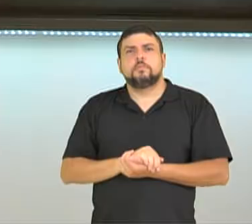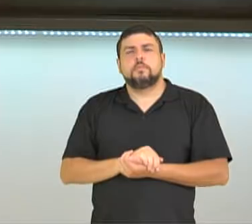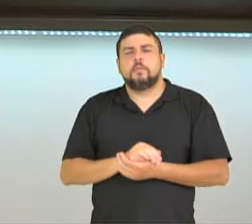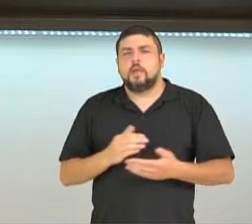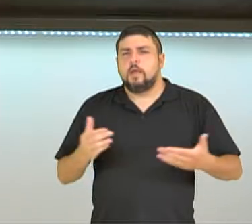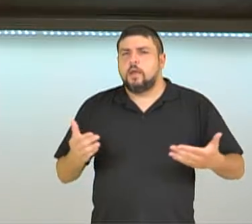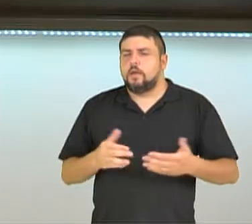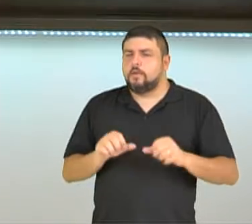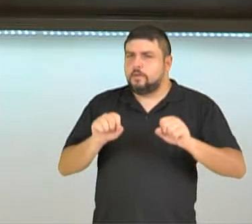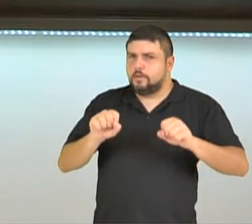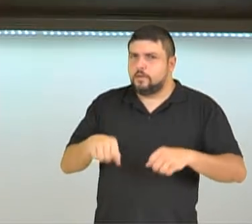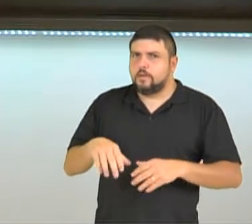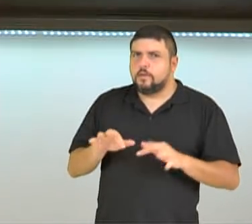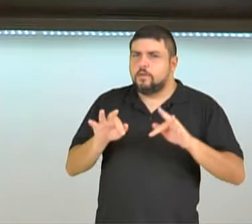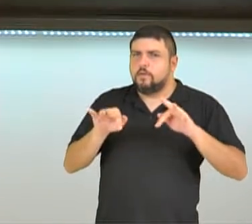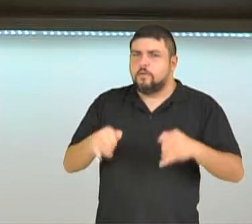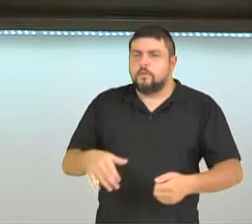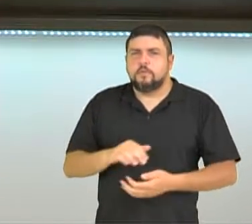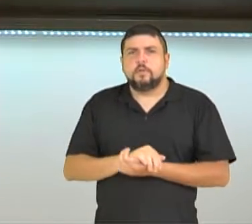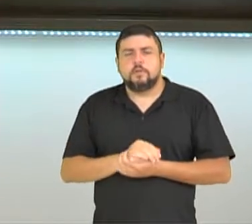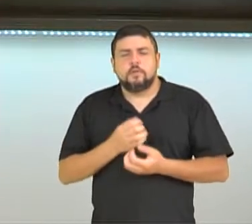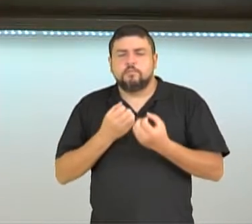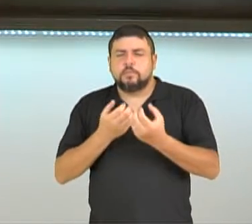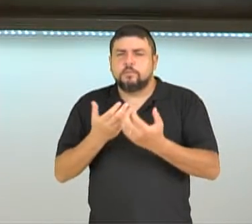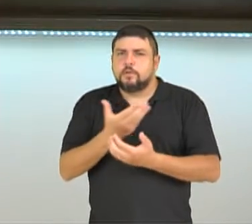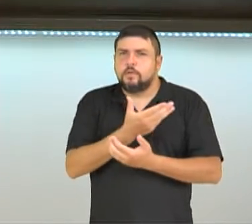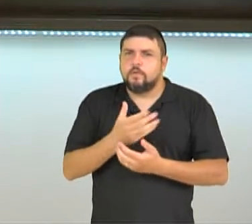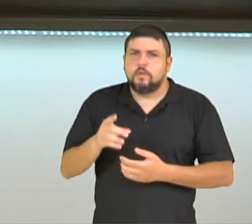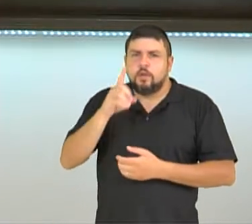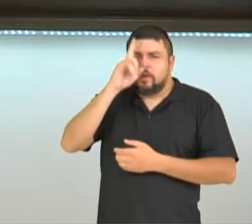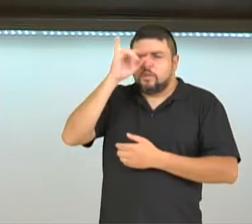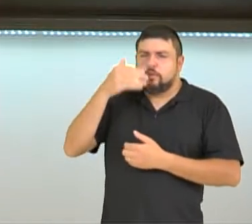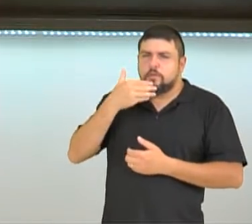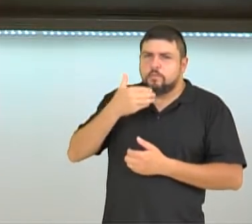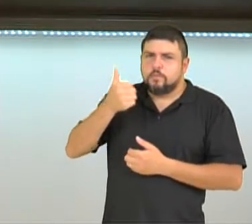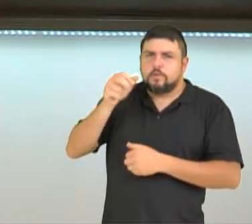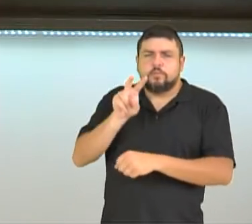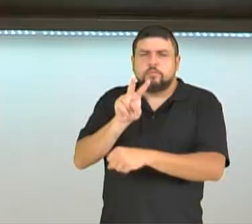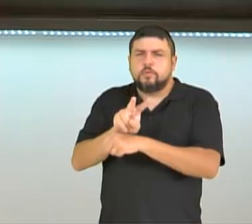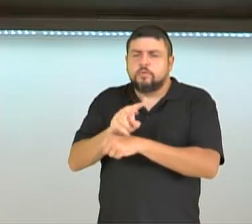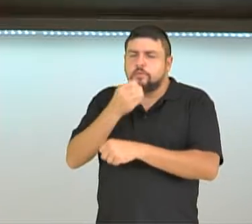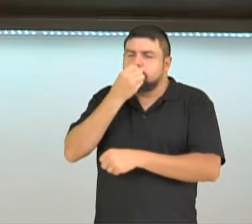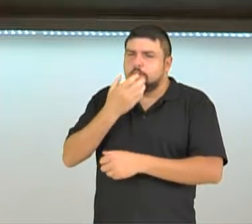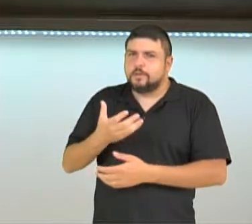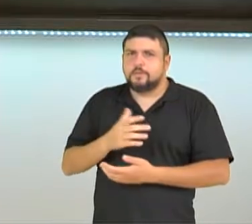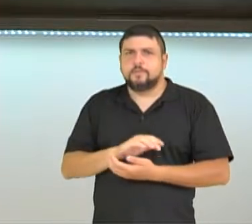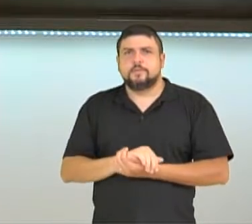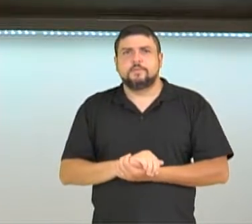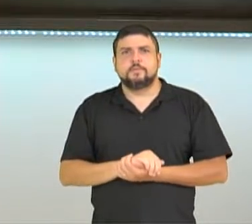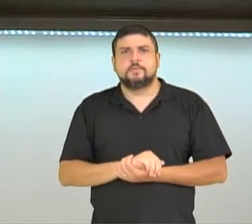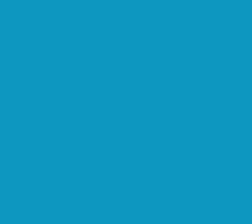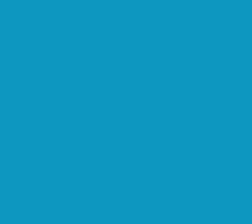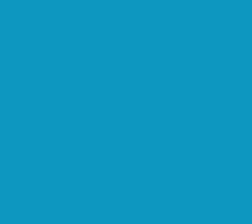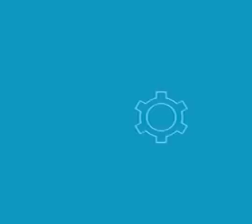Agora sim, estamos no fim. Desejo a você dias melhores, continue bem e até a próxima.